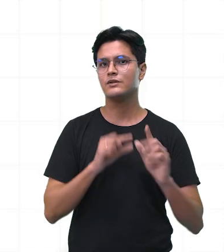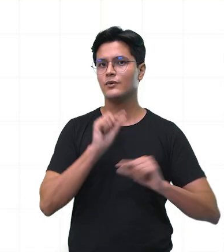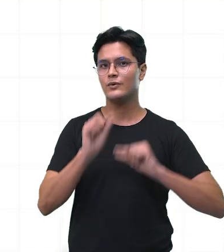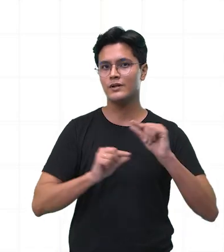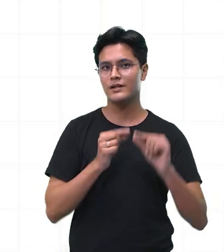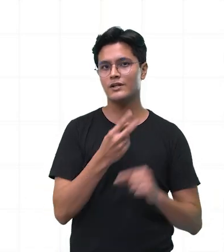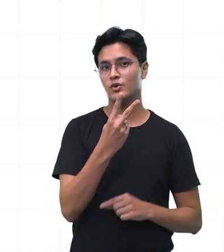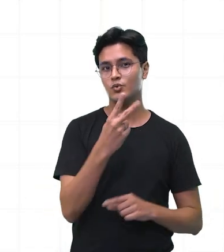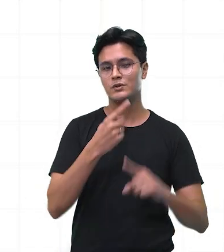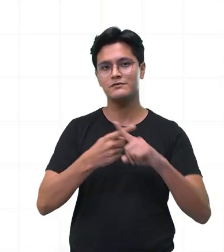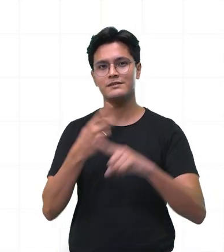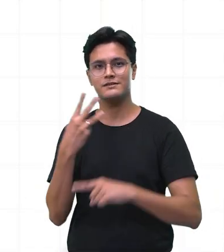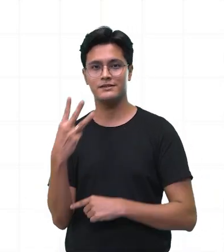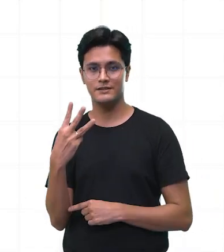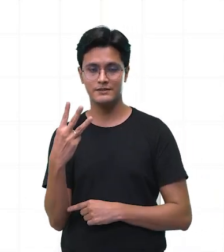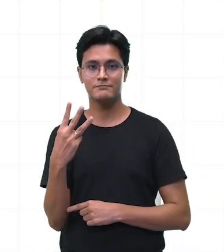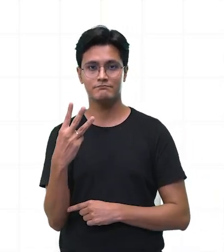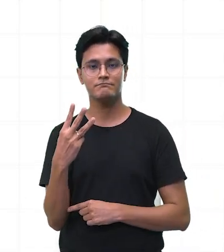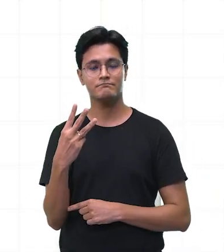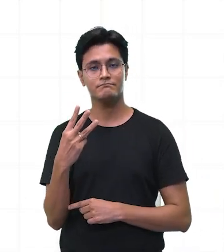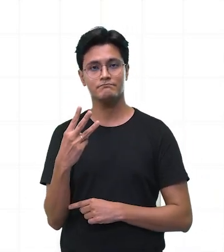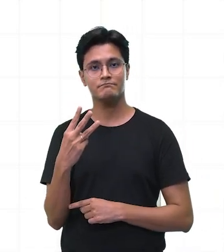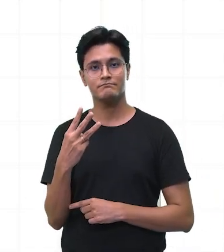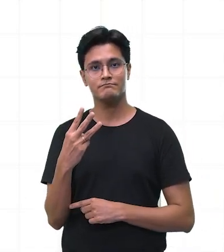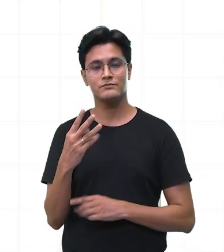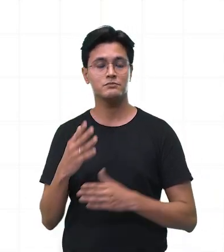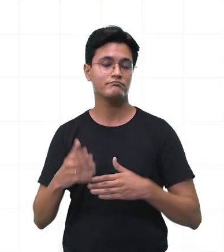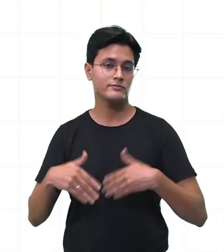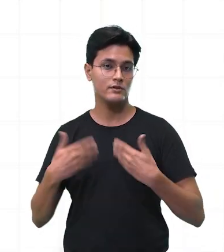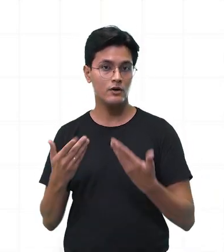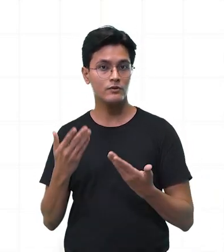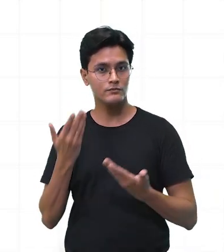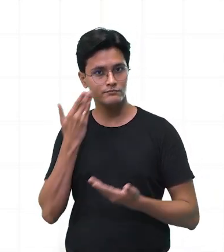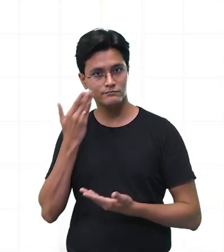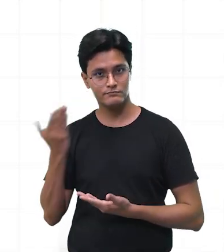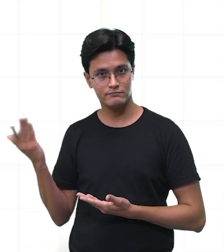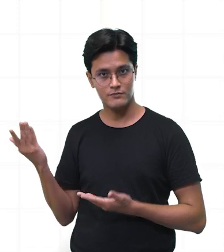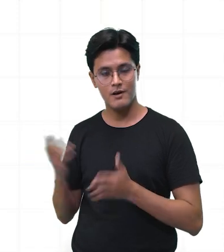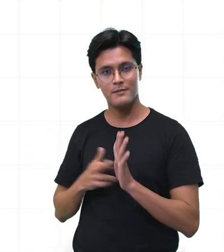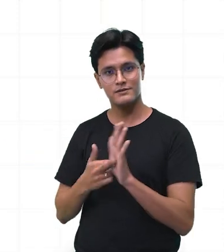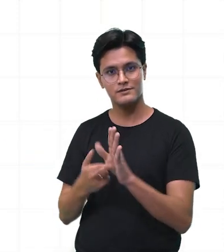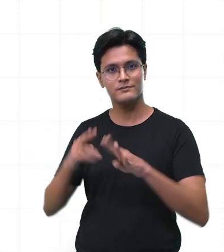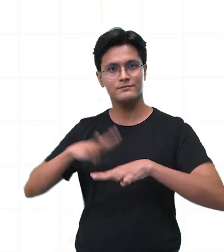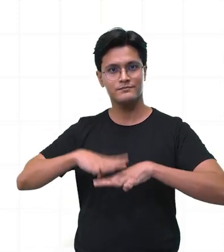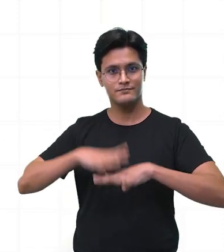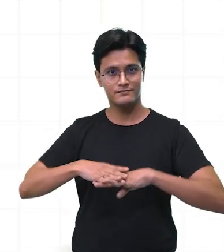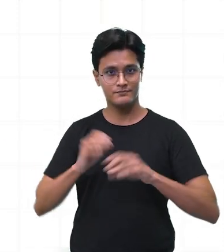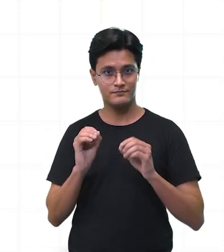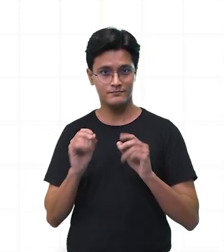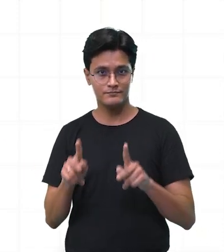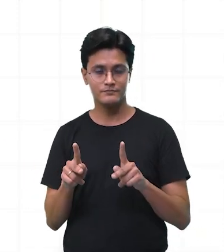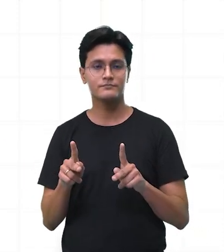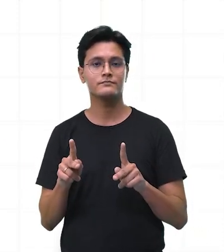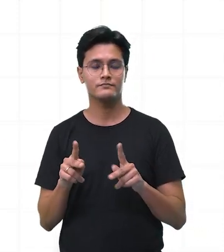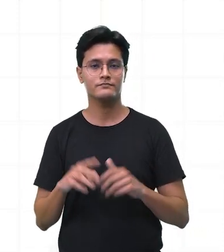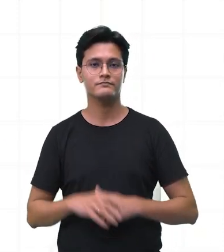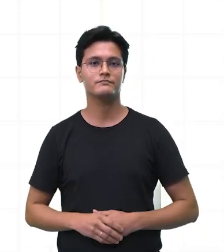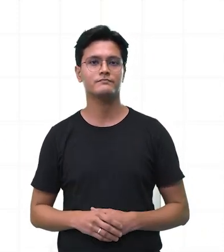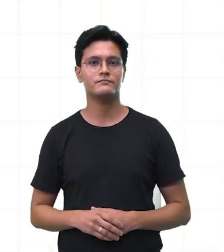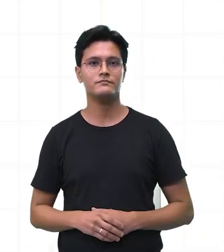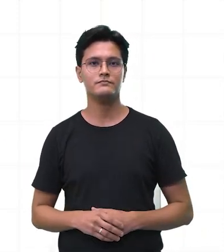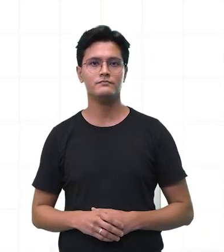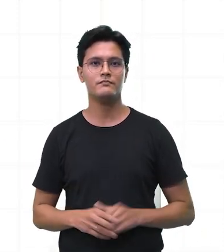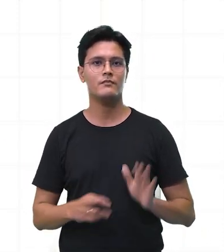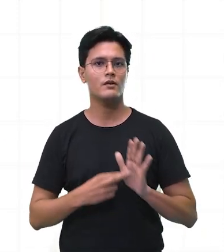que é 2 vezes 3. Então pronto, representação aí, certo? Como que a gente representa o dobro